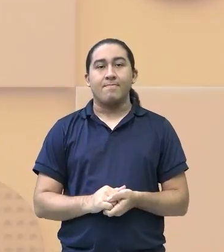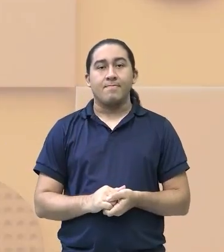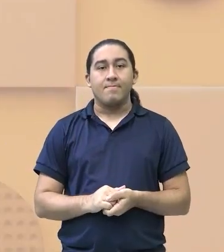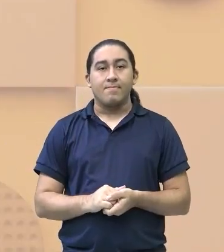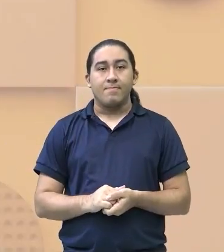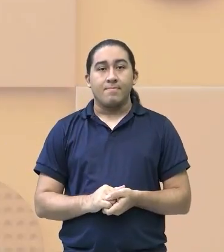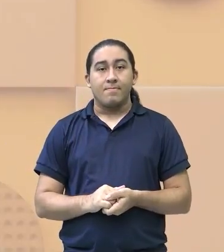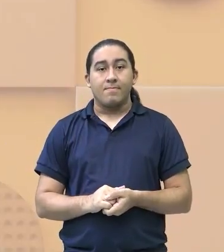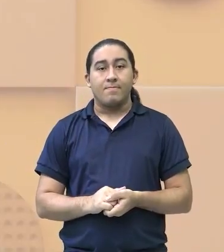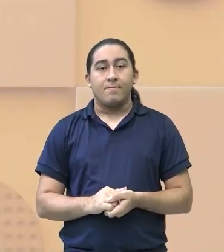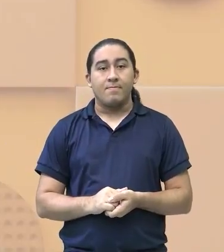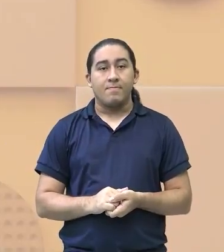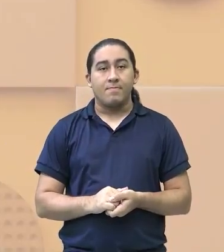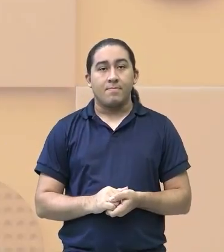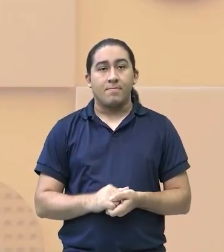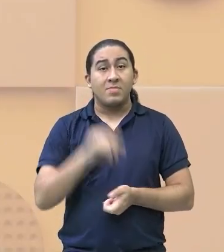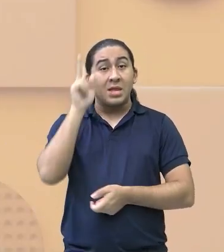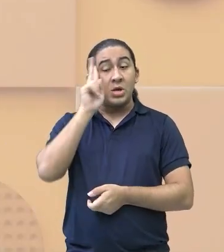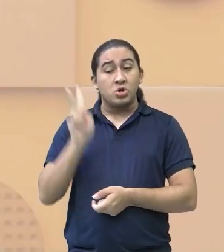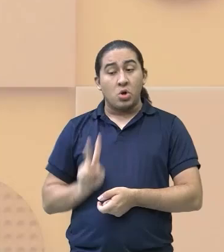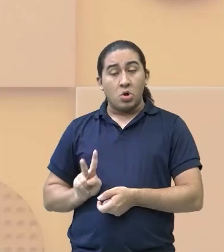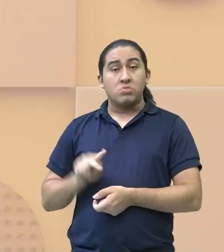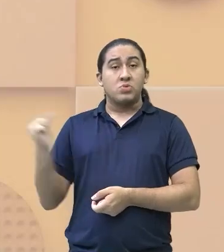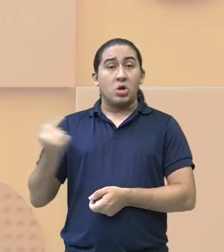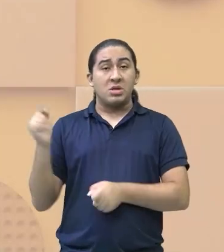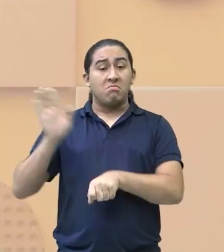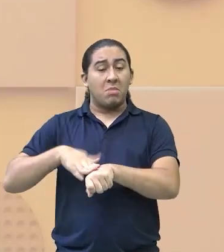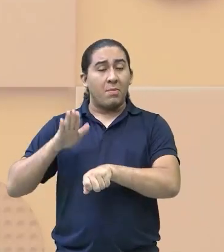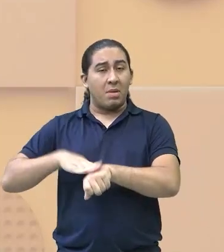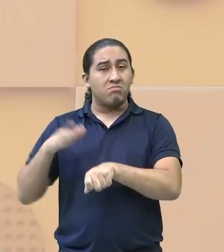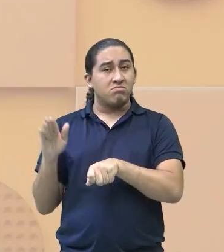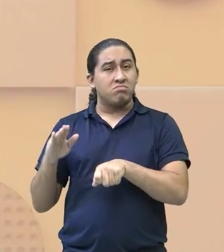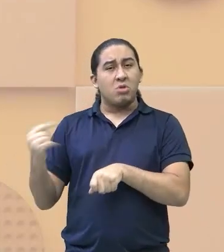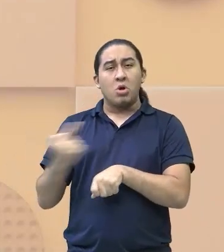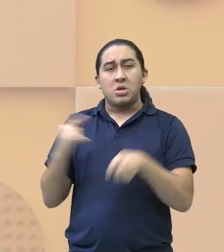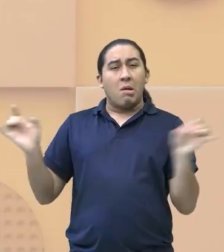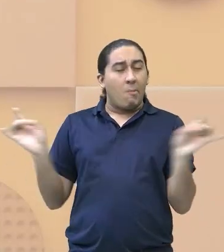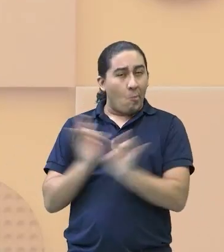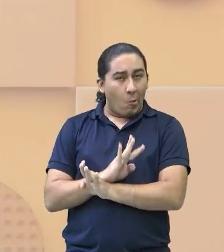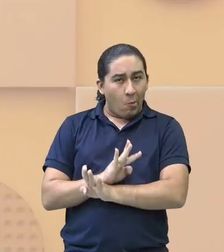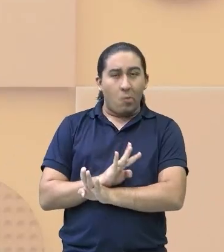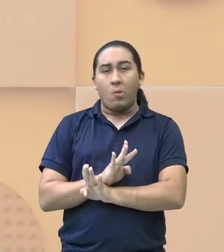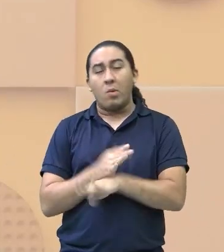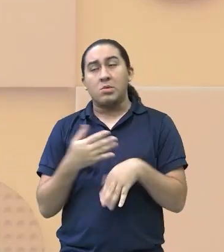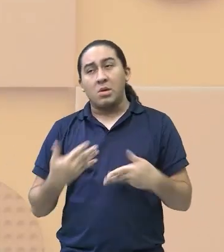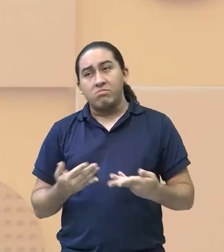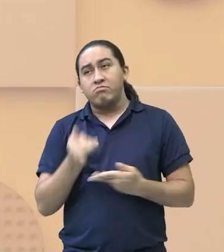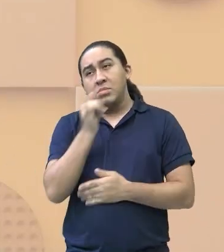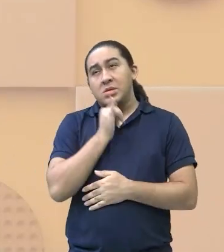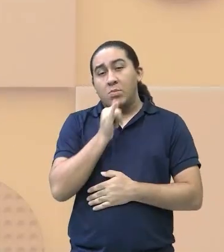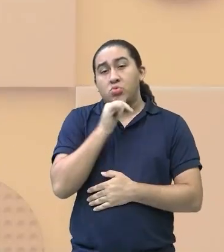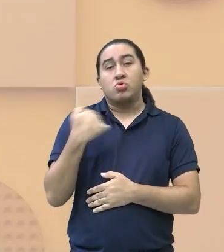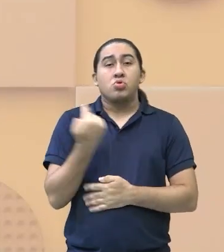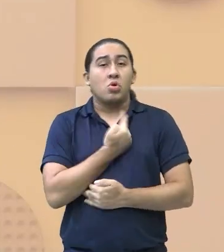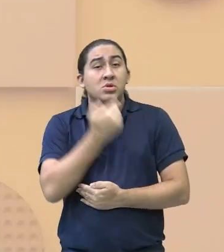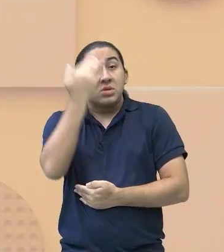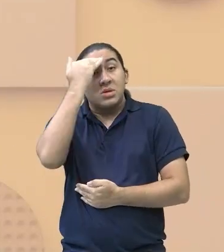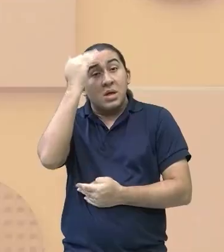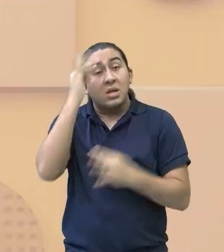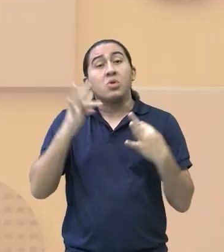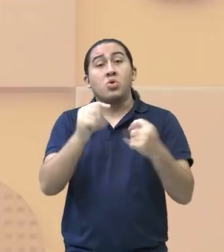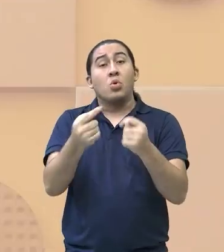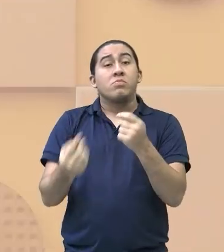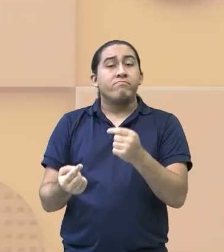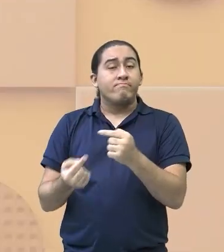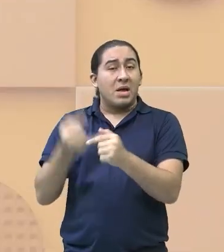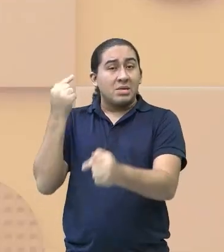história, ela, então, caminha sozinha? Só a história já basta, então, para a gente desvendar o passado? E a